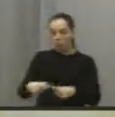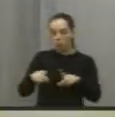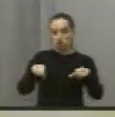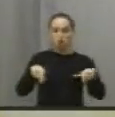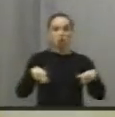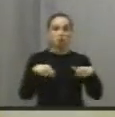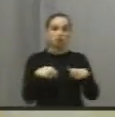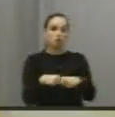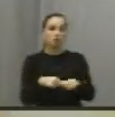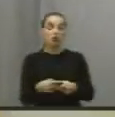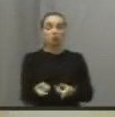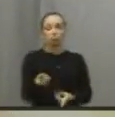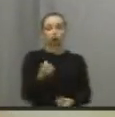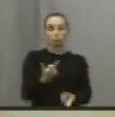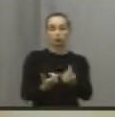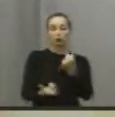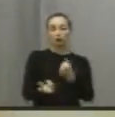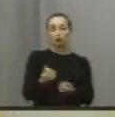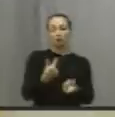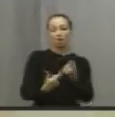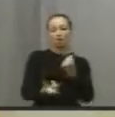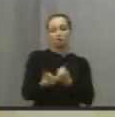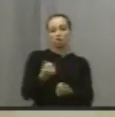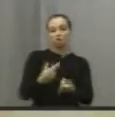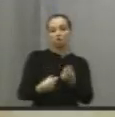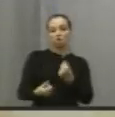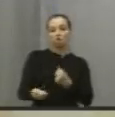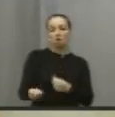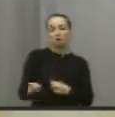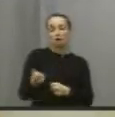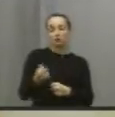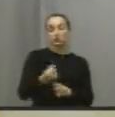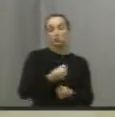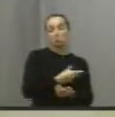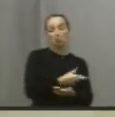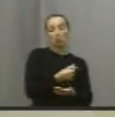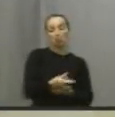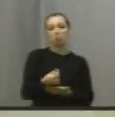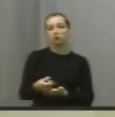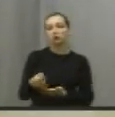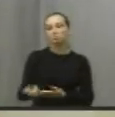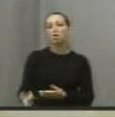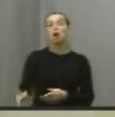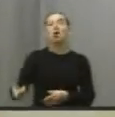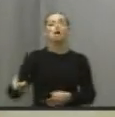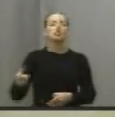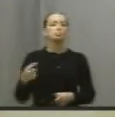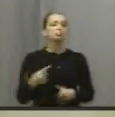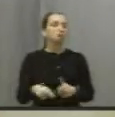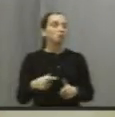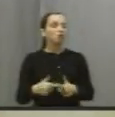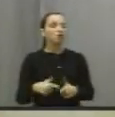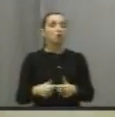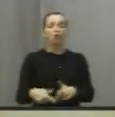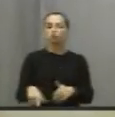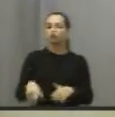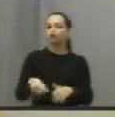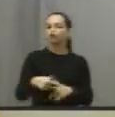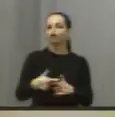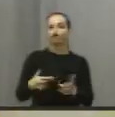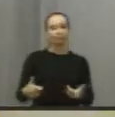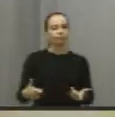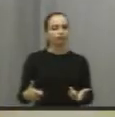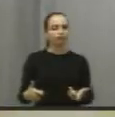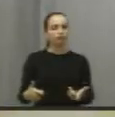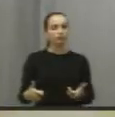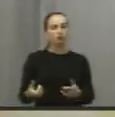o dinheiro entra e não retorna, não vai resolver. Ela vai ser paliativa, vai se desfazer do patrimônio, injeta um